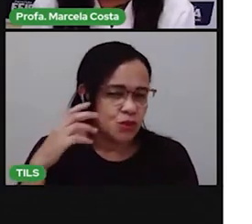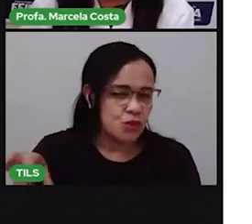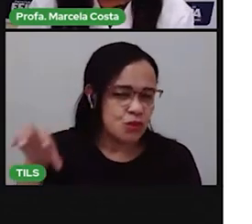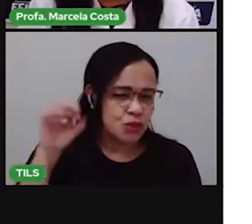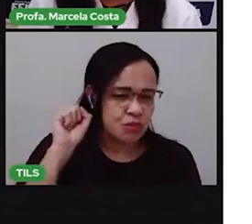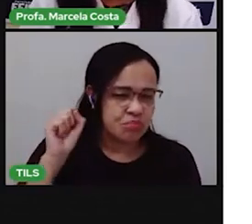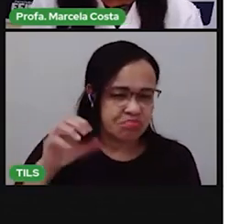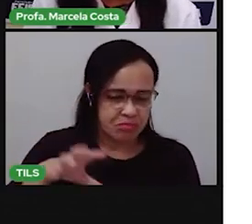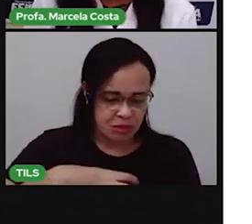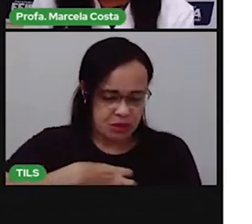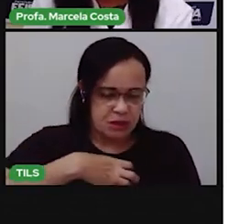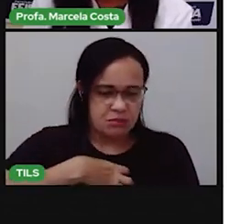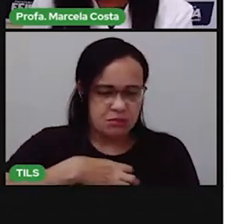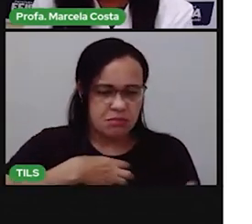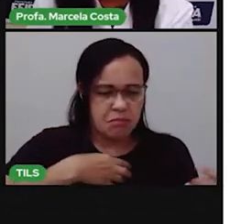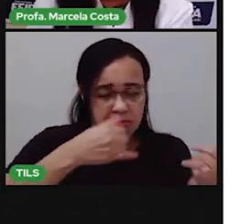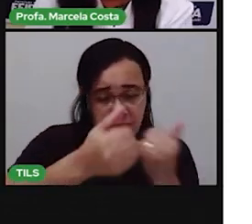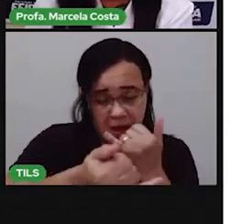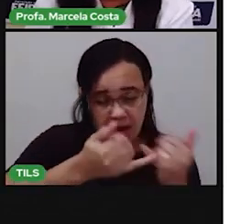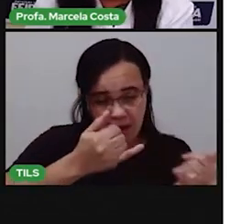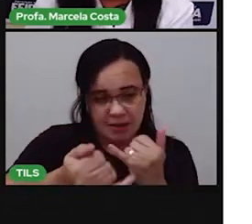isso?